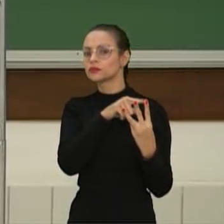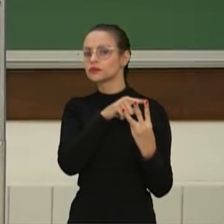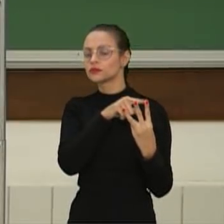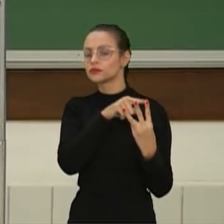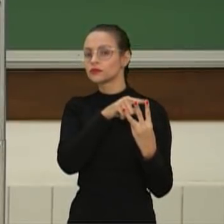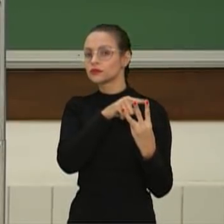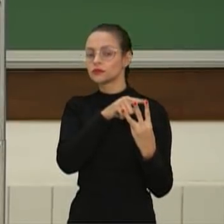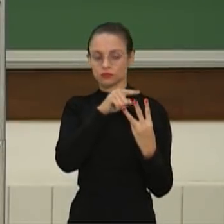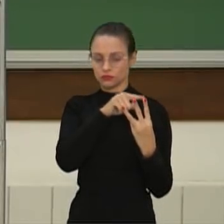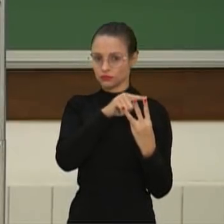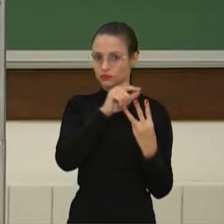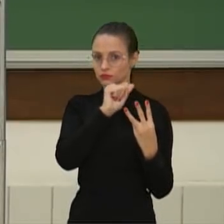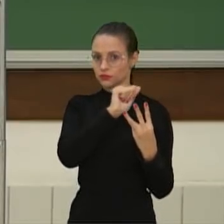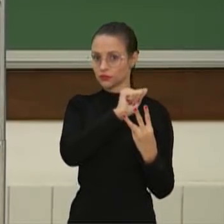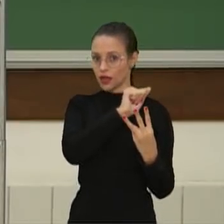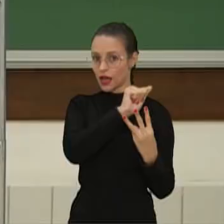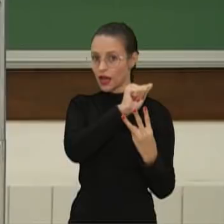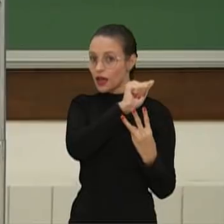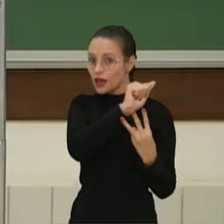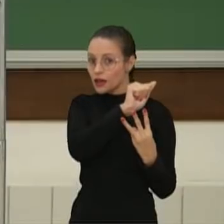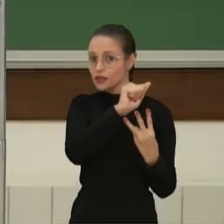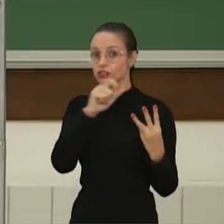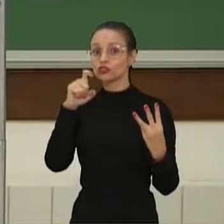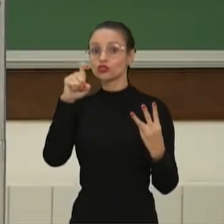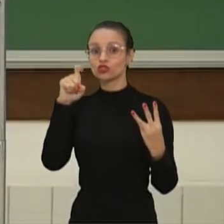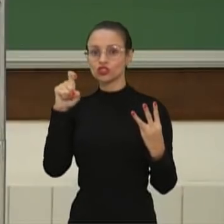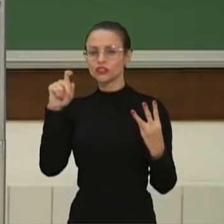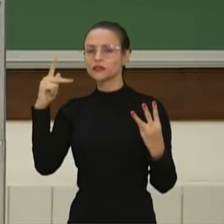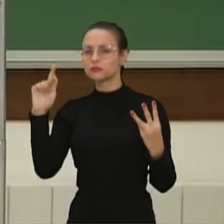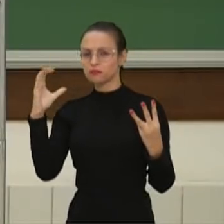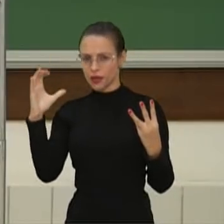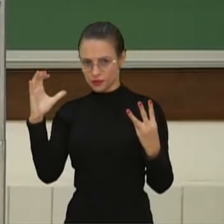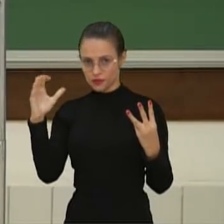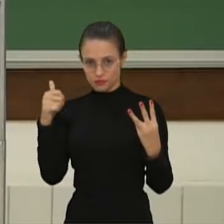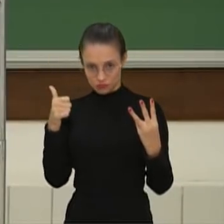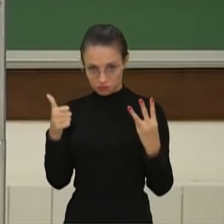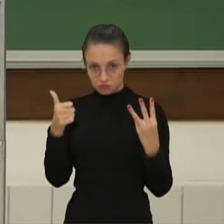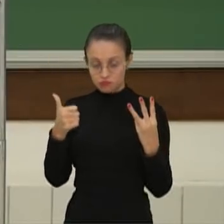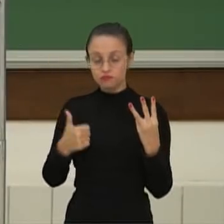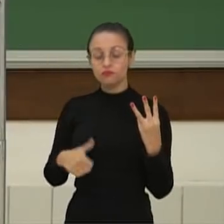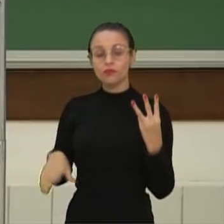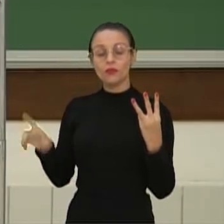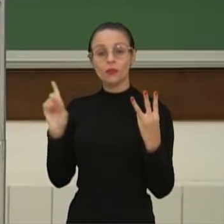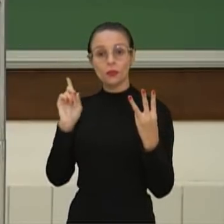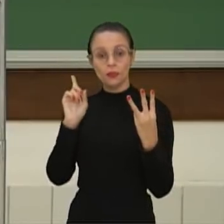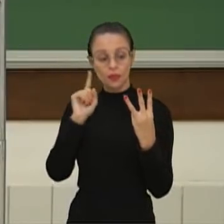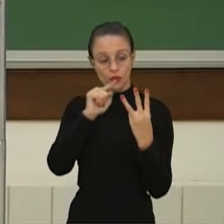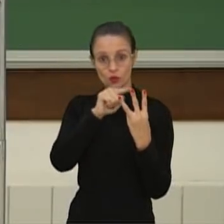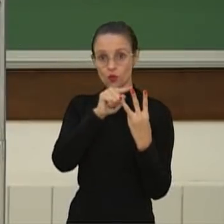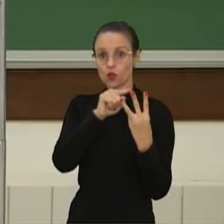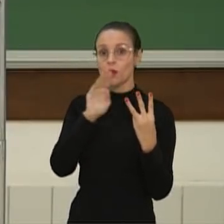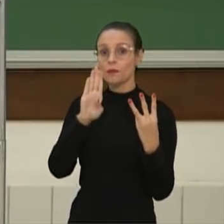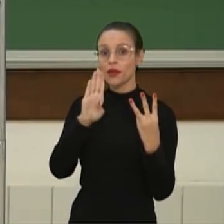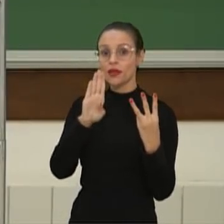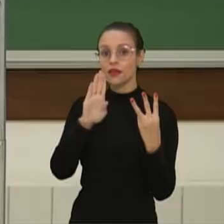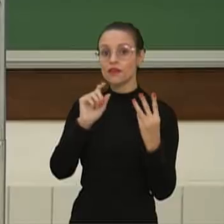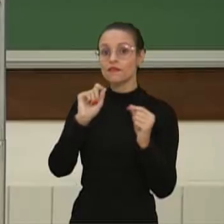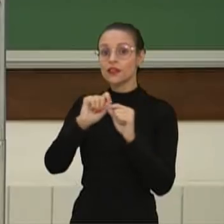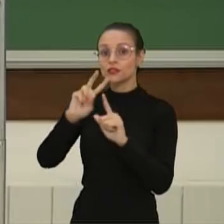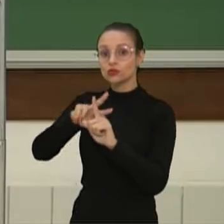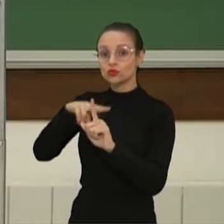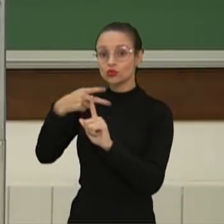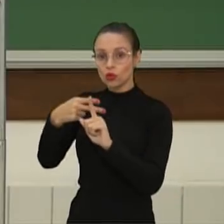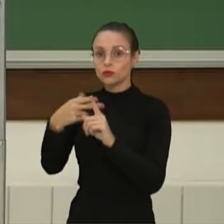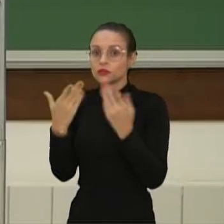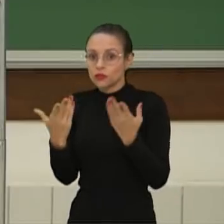o funcionário A produziu X peças. Vai ser a nossa incógnita. O funcionário B produziu o dobro, então vai